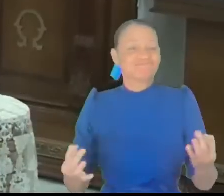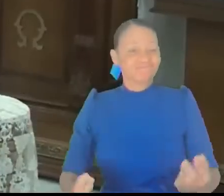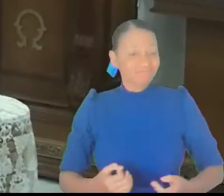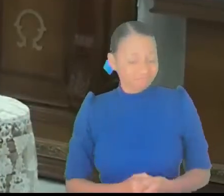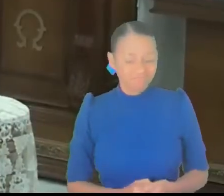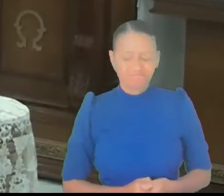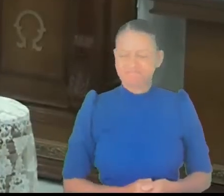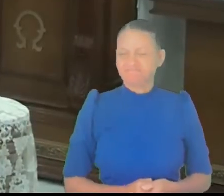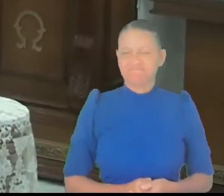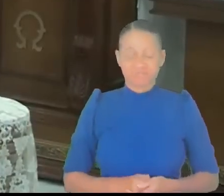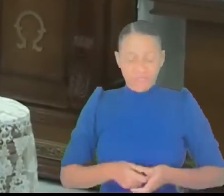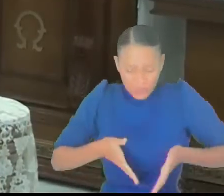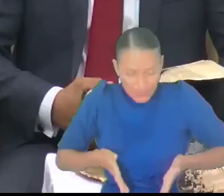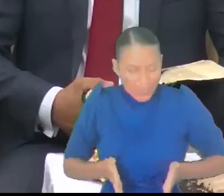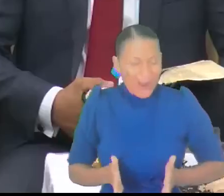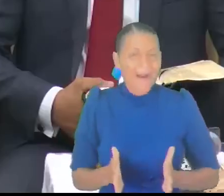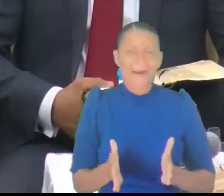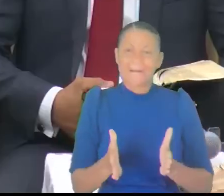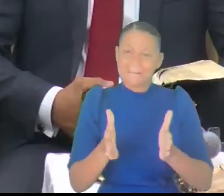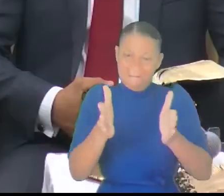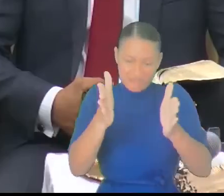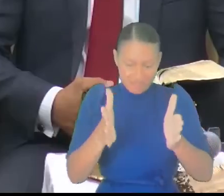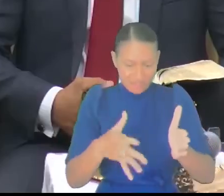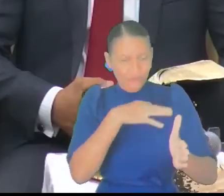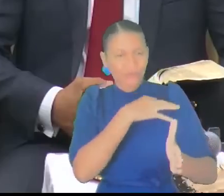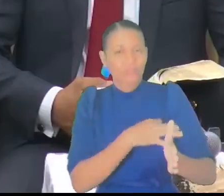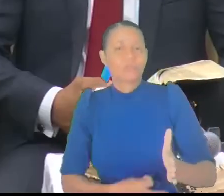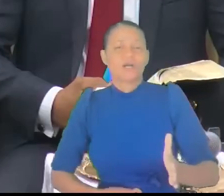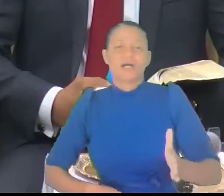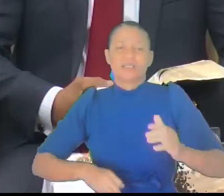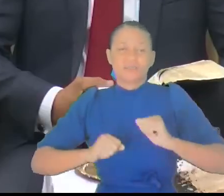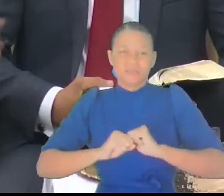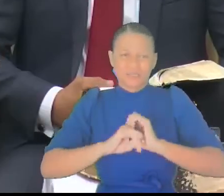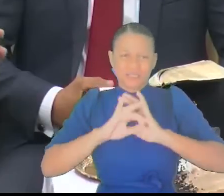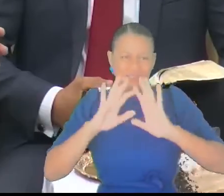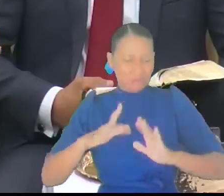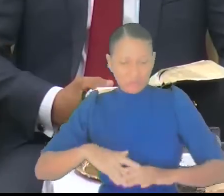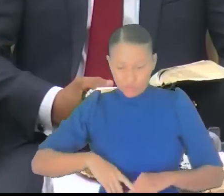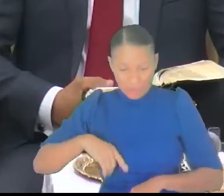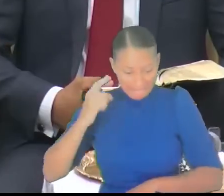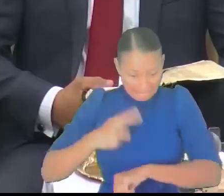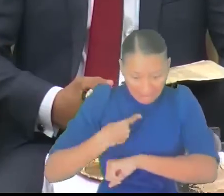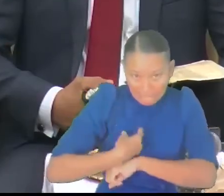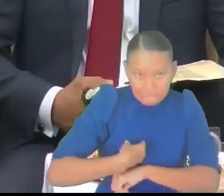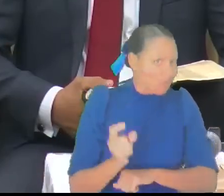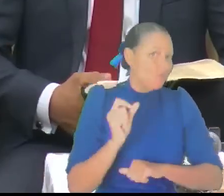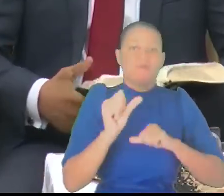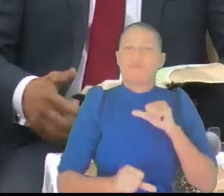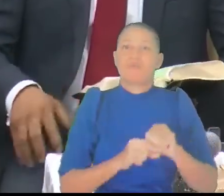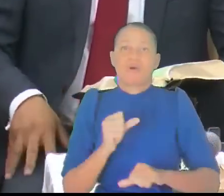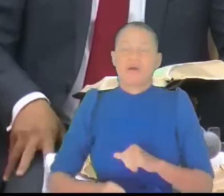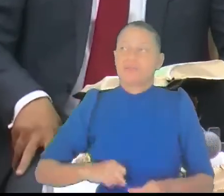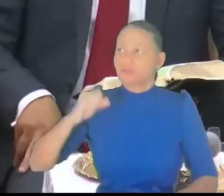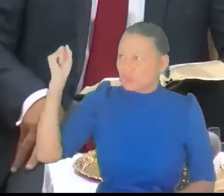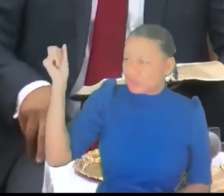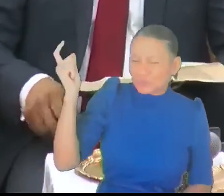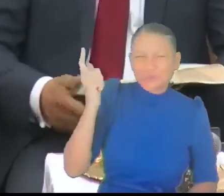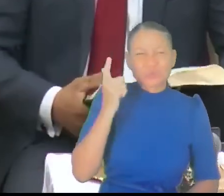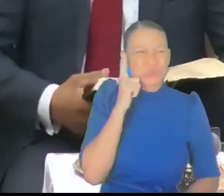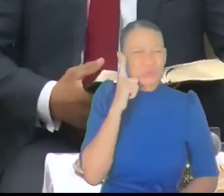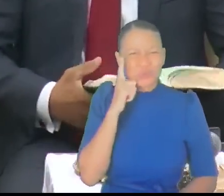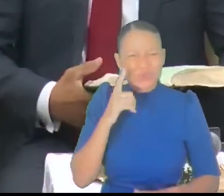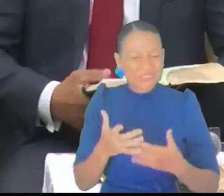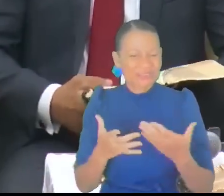justo é como a luz da aurora. Não é de uma vez. O sol amanhece não é